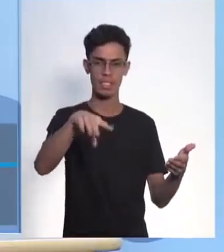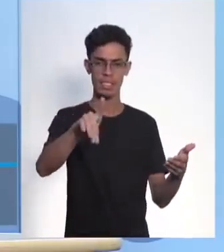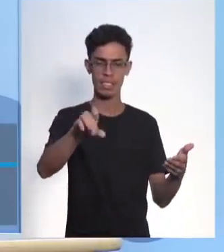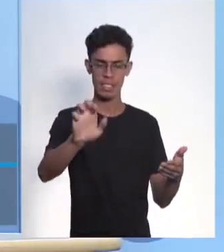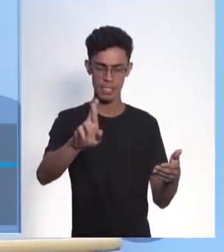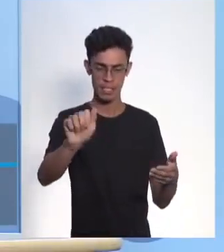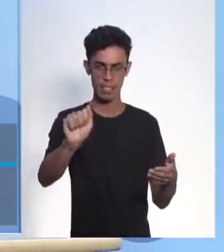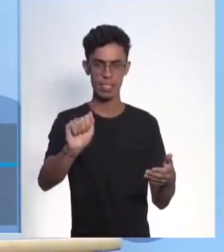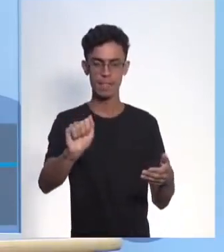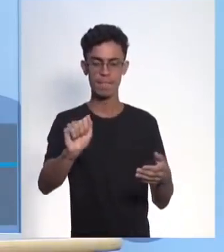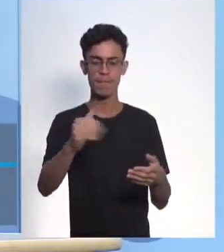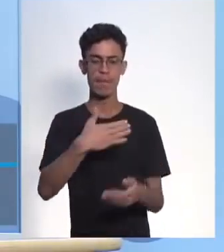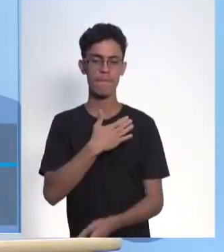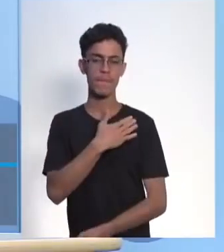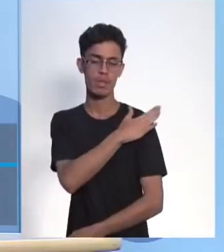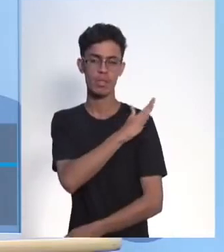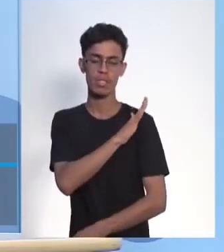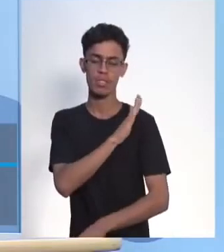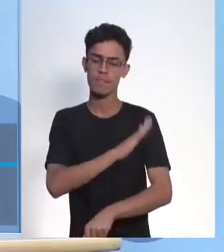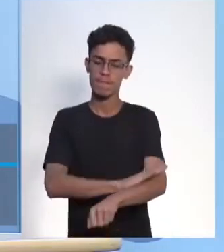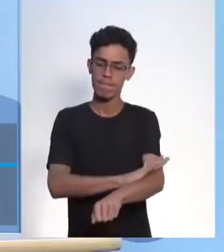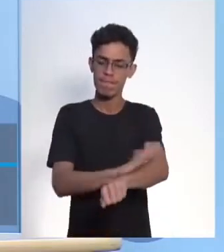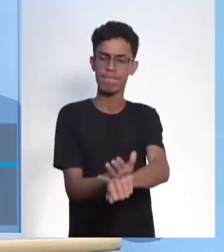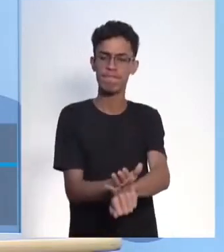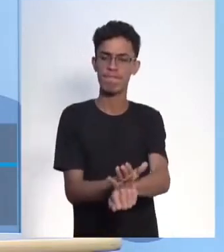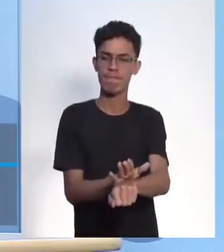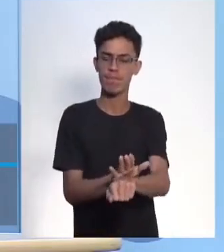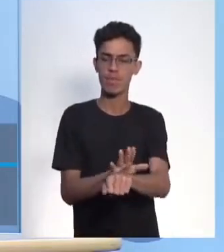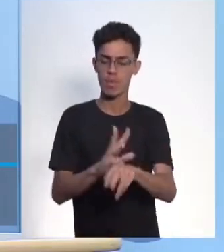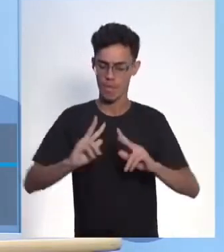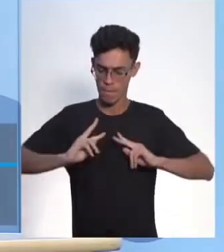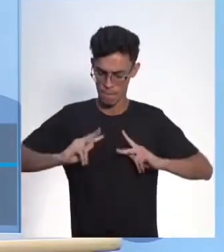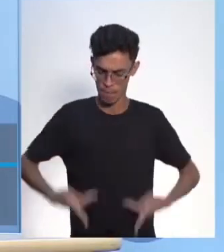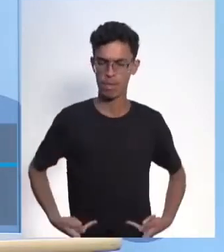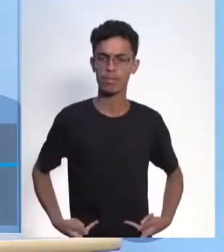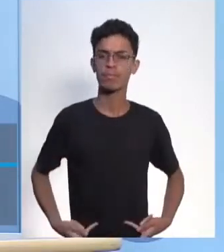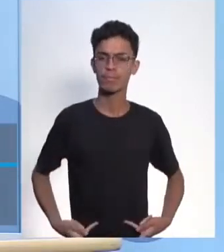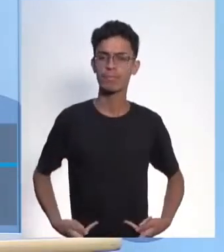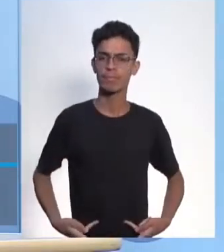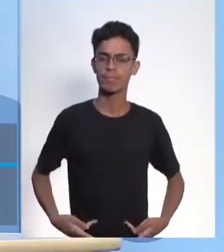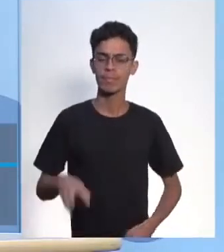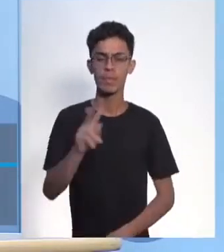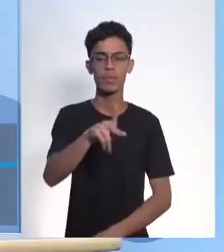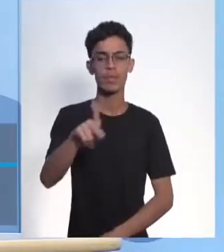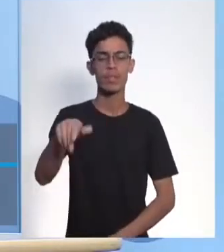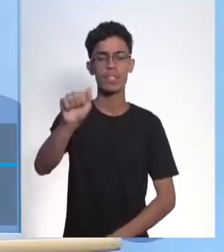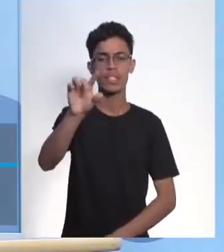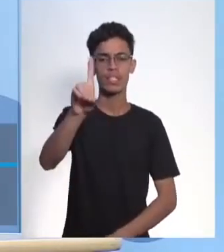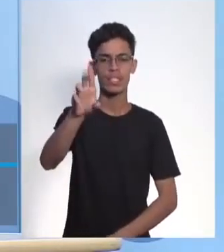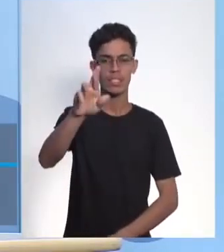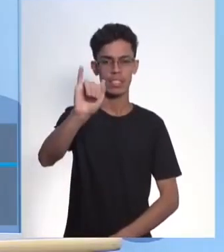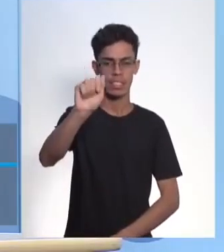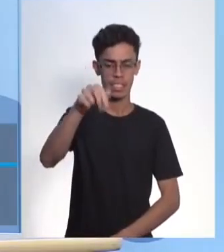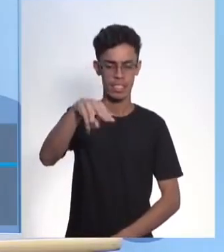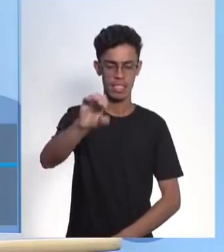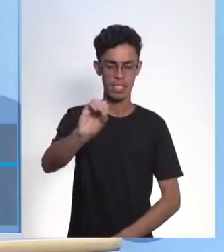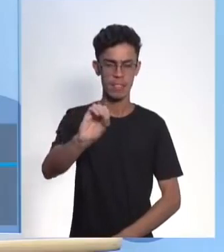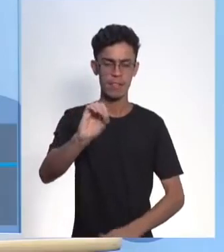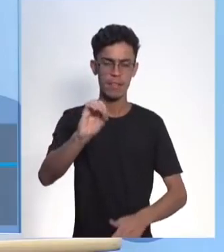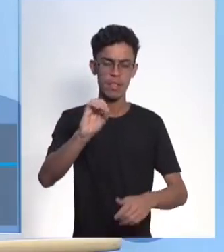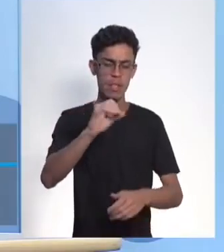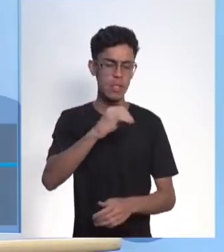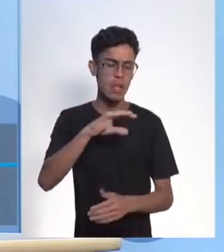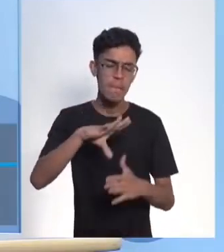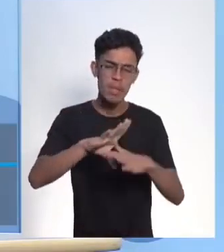e preconceito. Irracionalidade humana, realmente. O Pro Adriano, segundo meus alunos, é uma doença